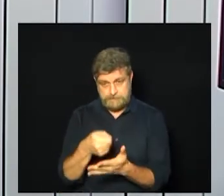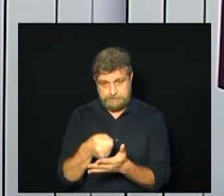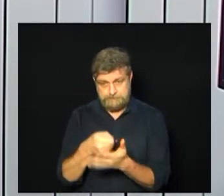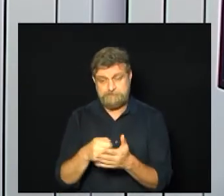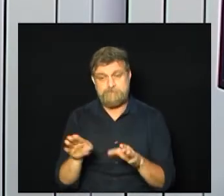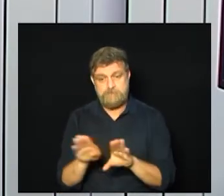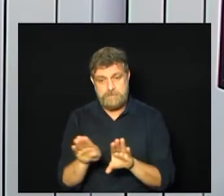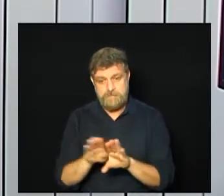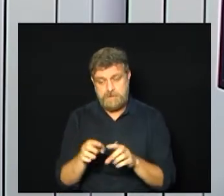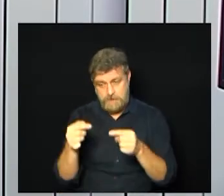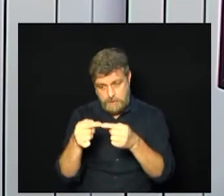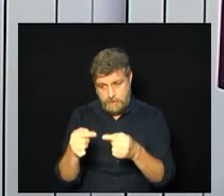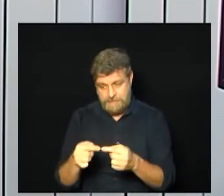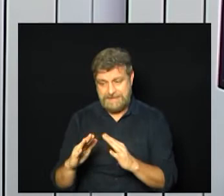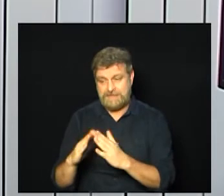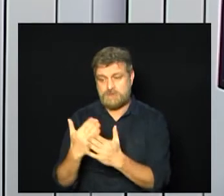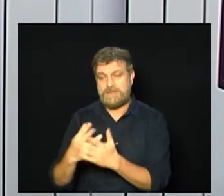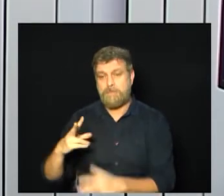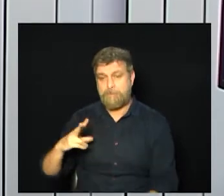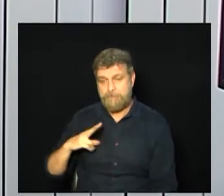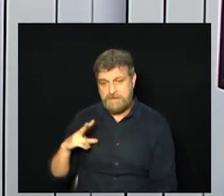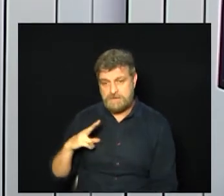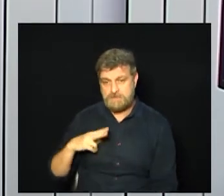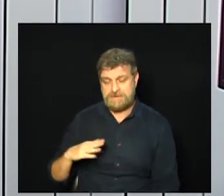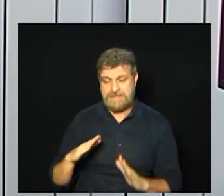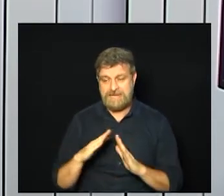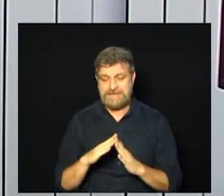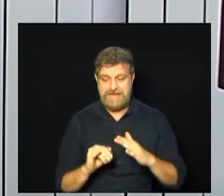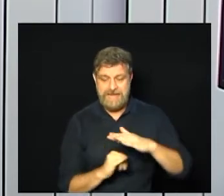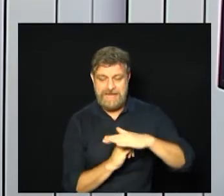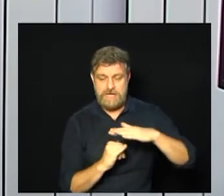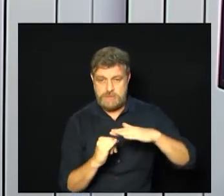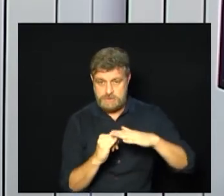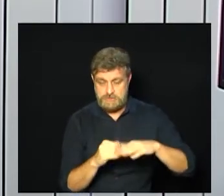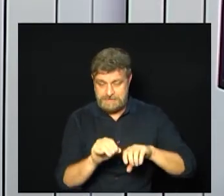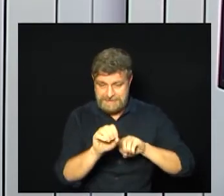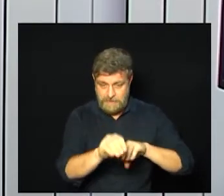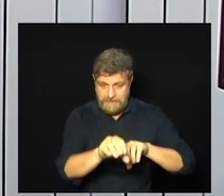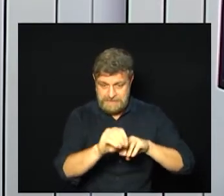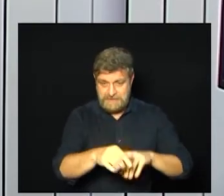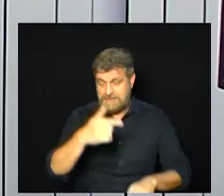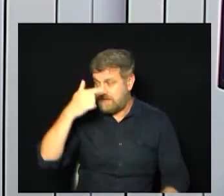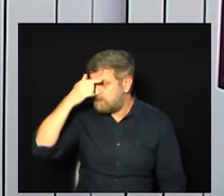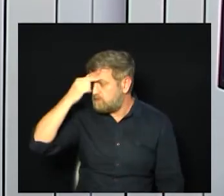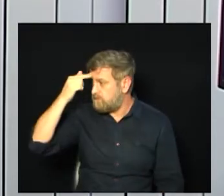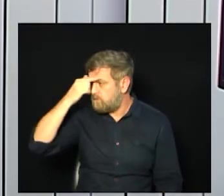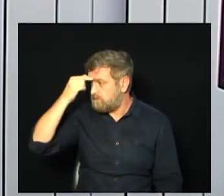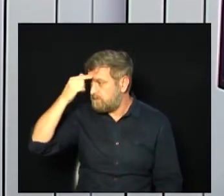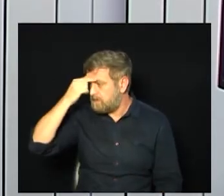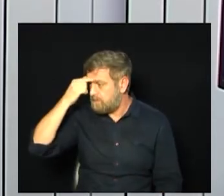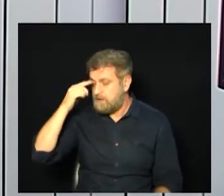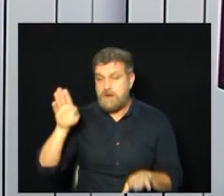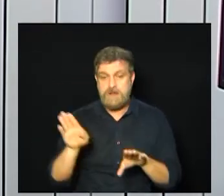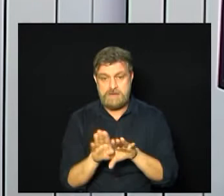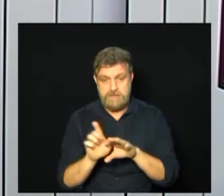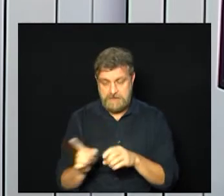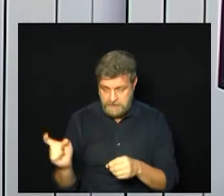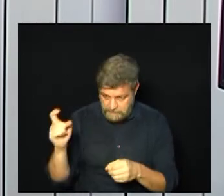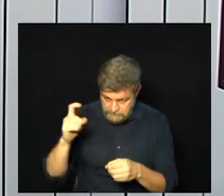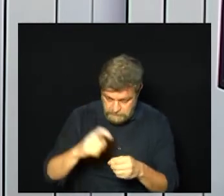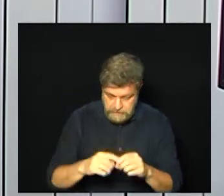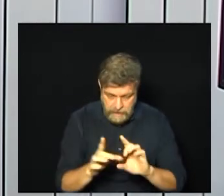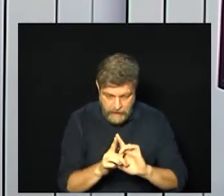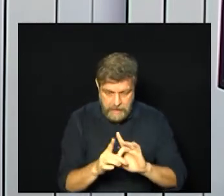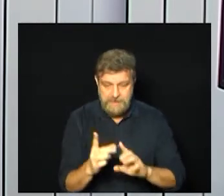também vale para as escolas particulares e para as instituições de ensino superior, também com o retorno autorizado